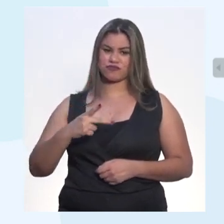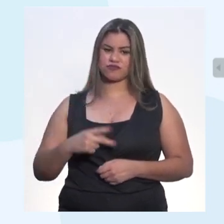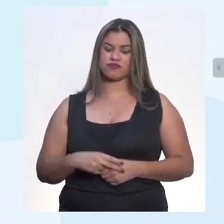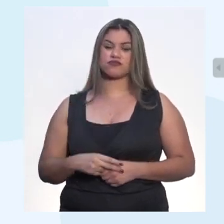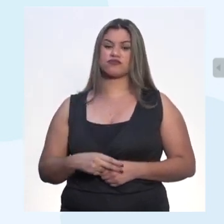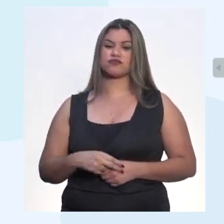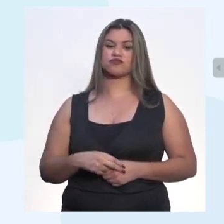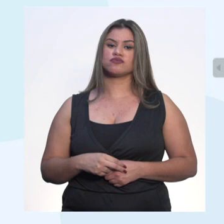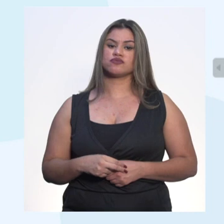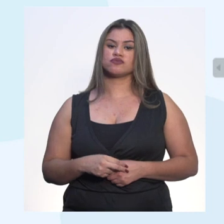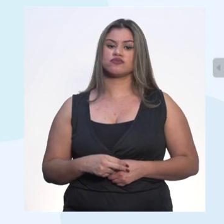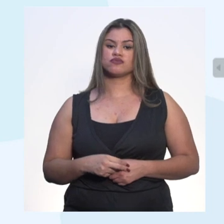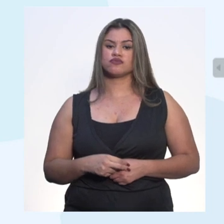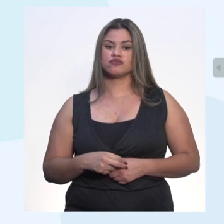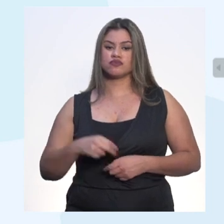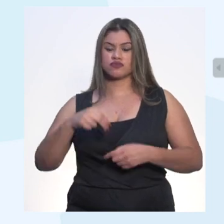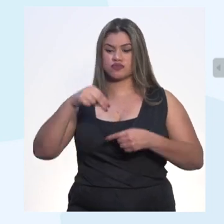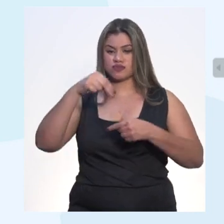Numerador vezes numerador.